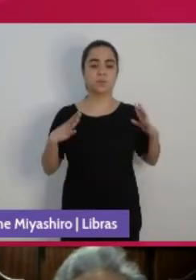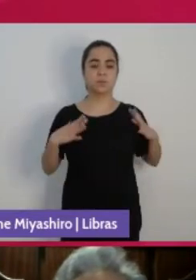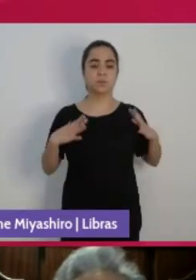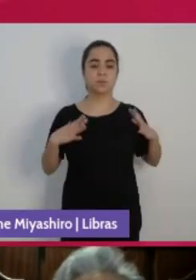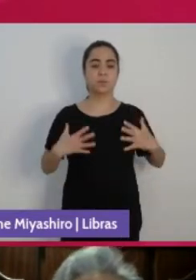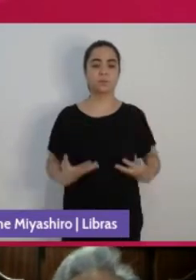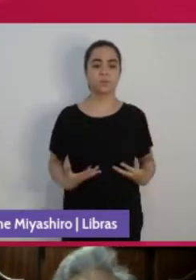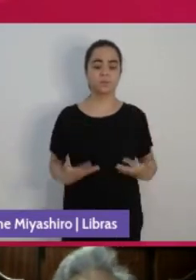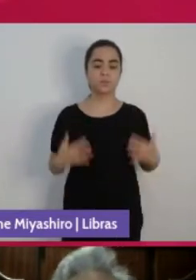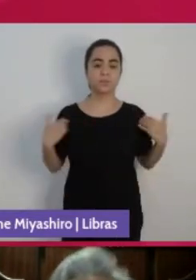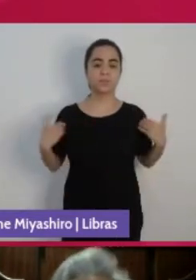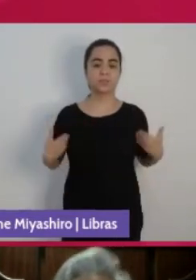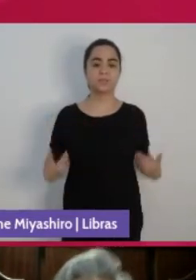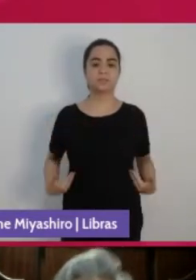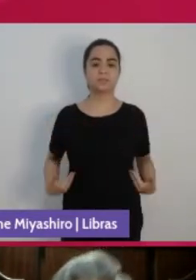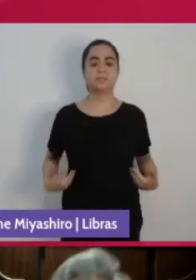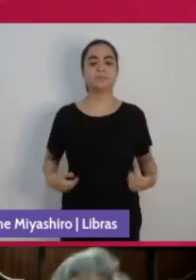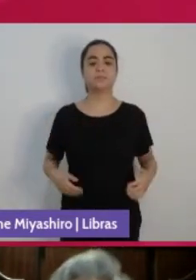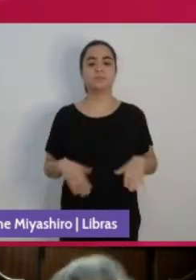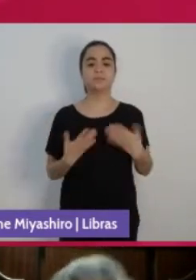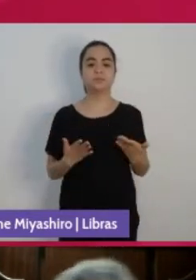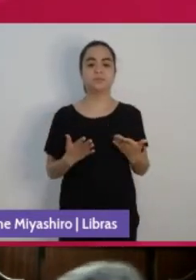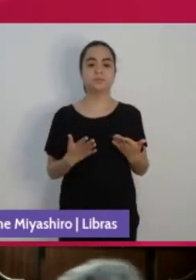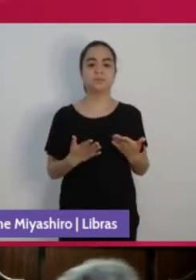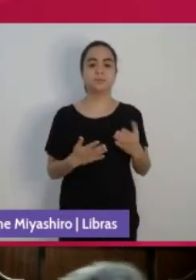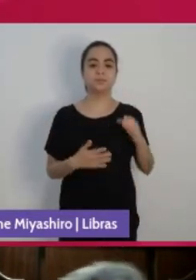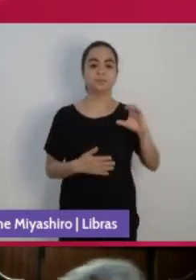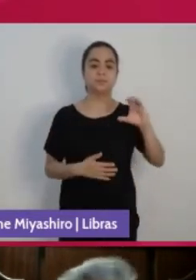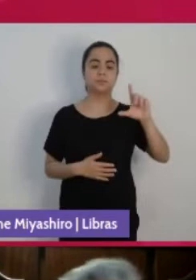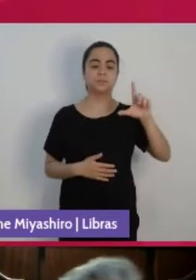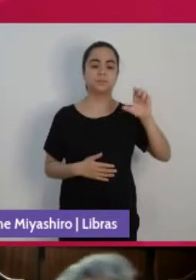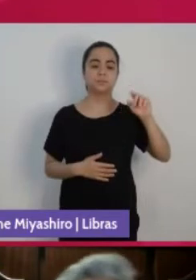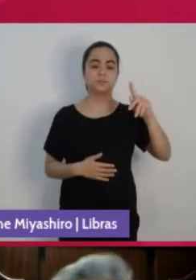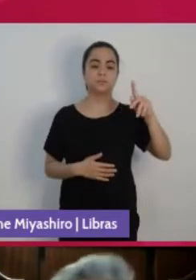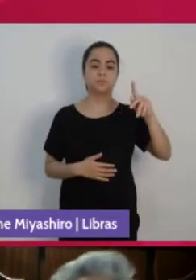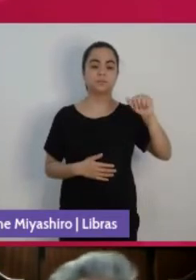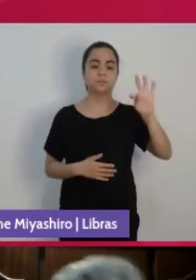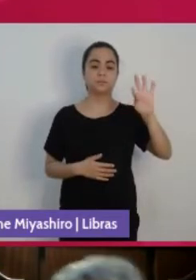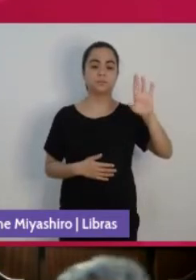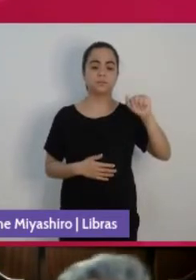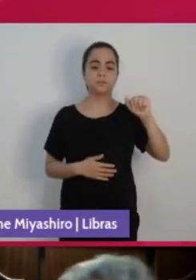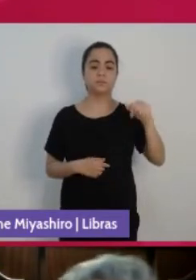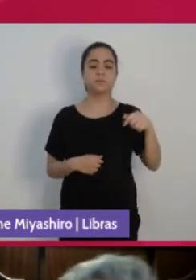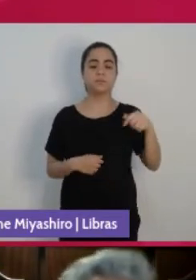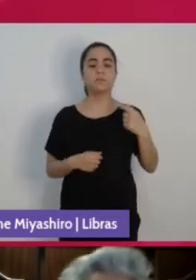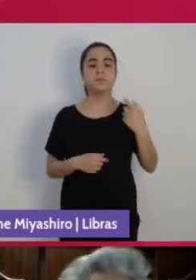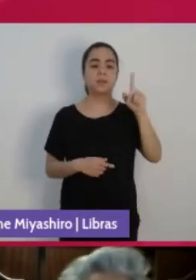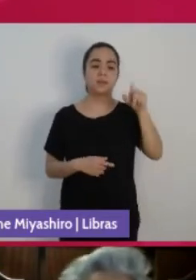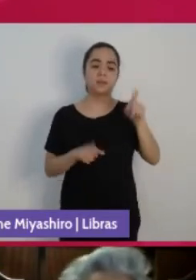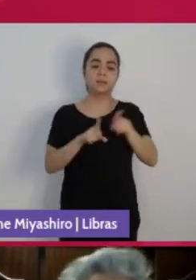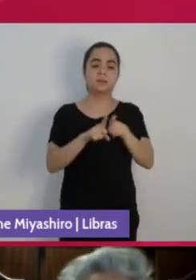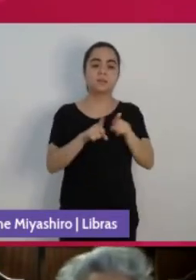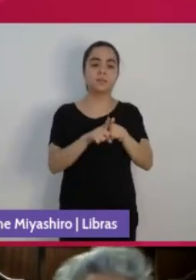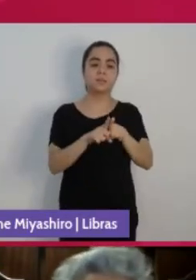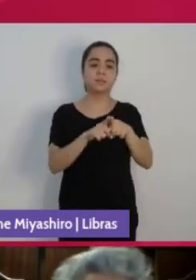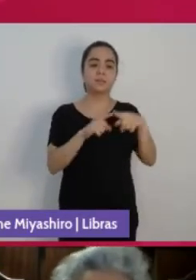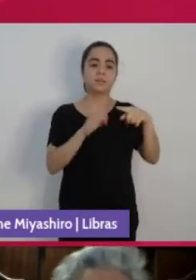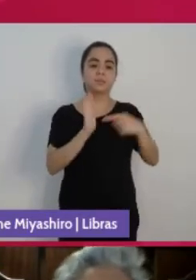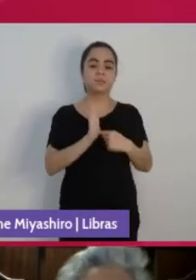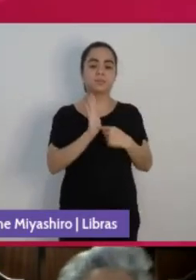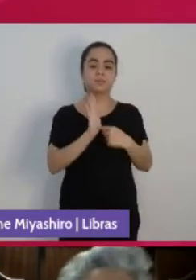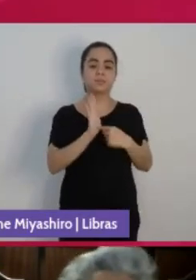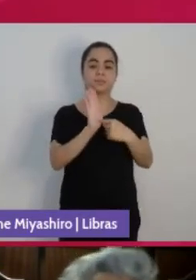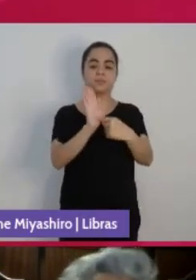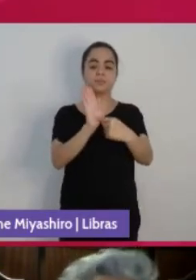região lateral. Então, a incidência de Cleópatra, ela serve exatamente para isso, para mostrar